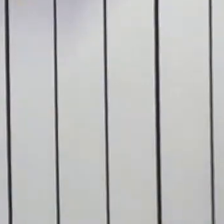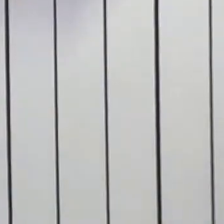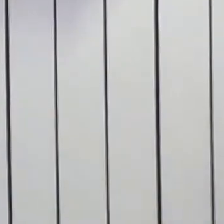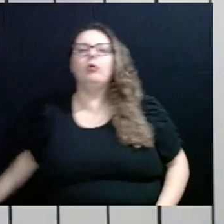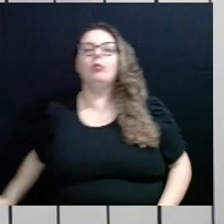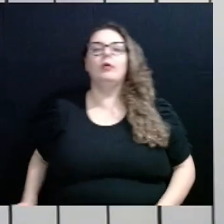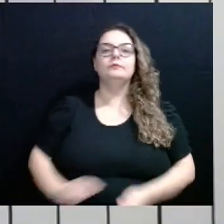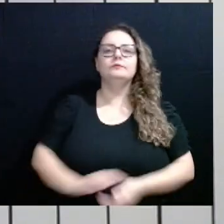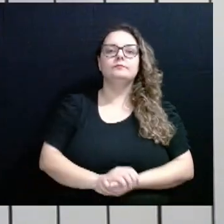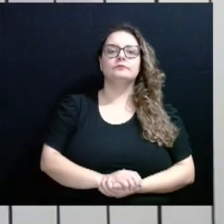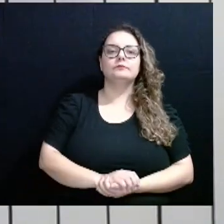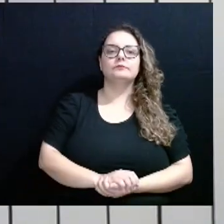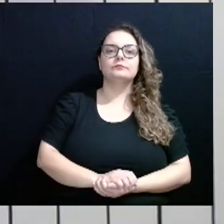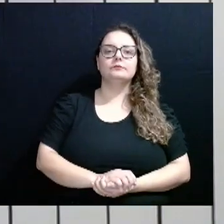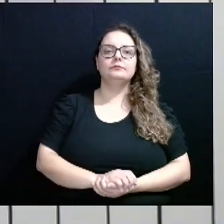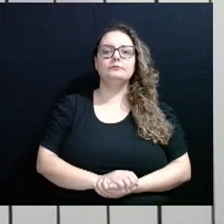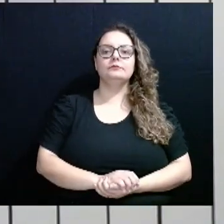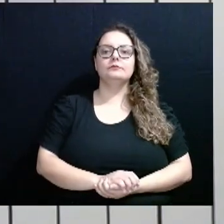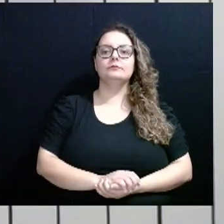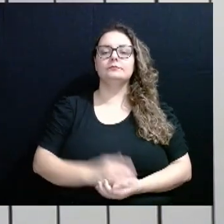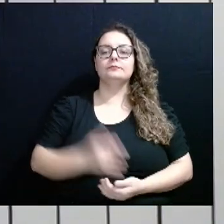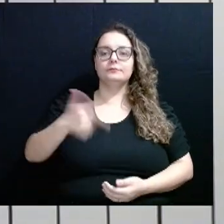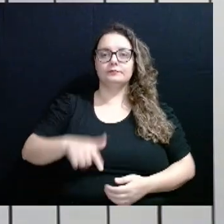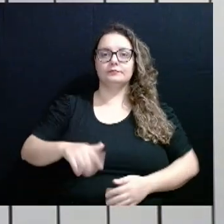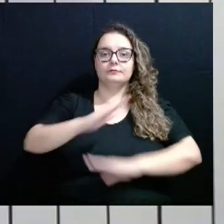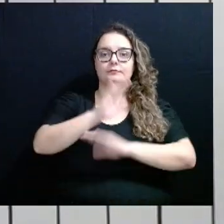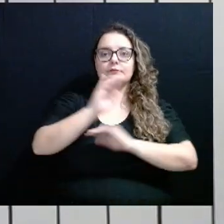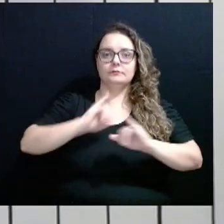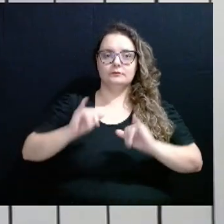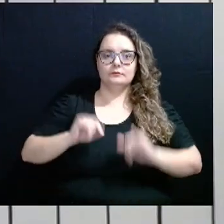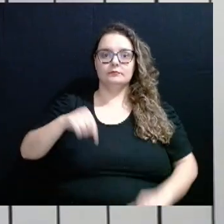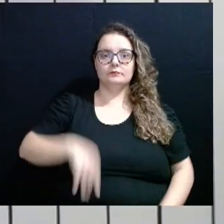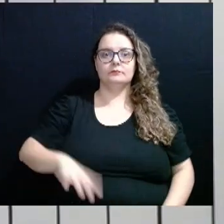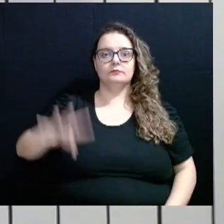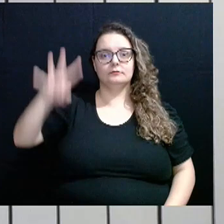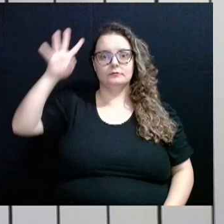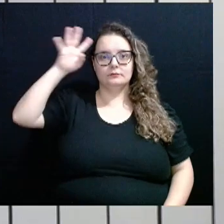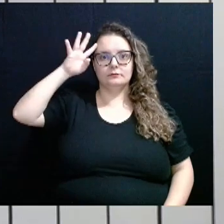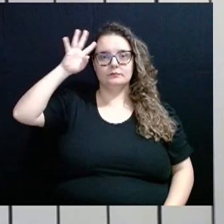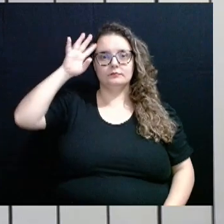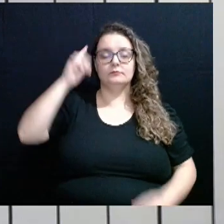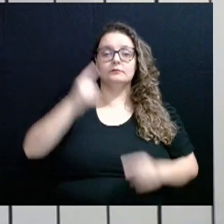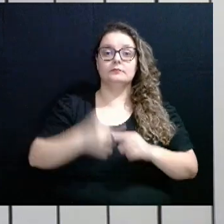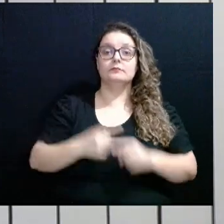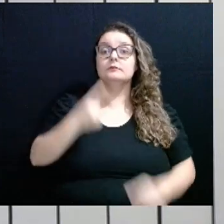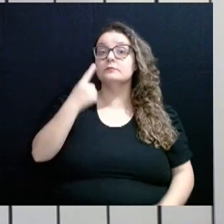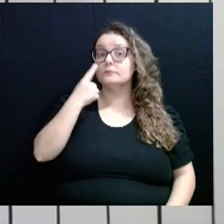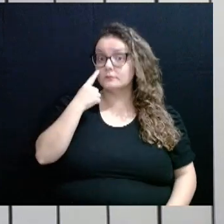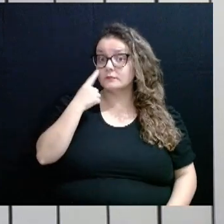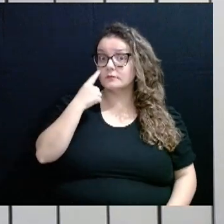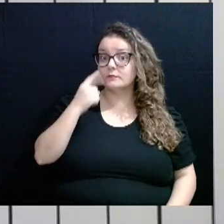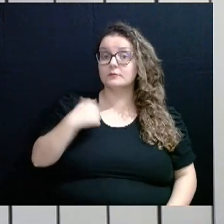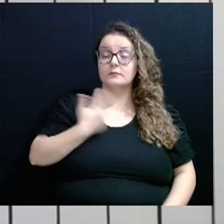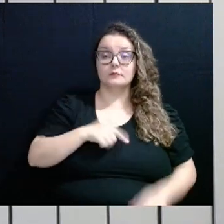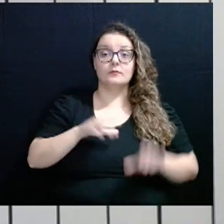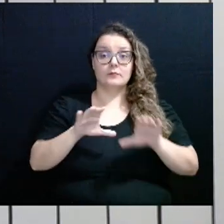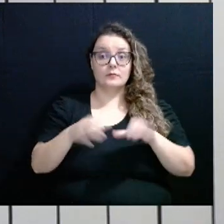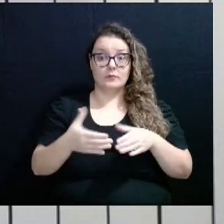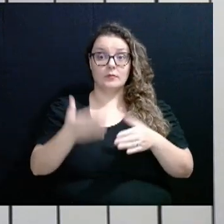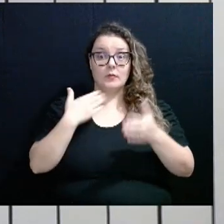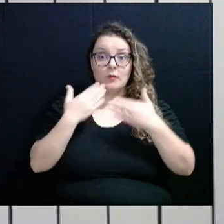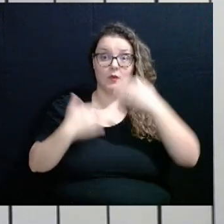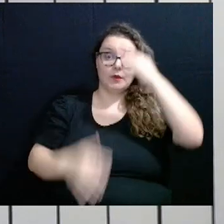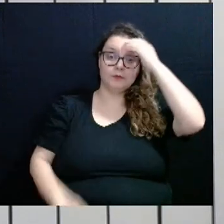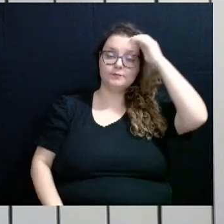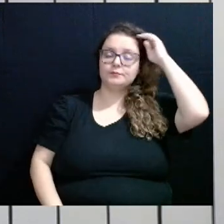Bom, a gente segue aqui com o Jornal Câmara Notícia nesta quarta-feira, porque, olha só, a nossa equipe conversou com uma